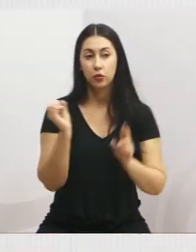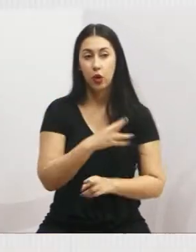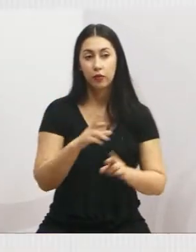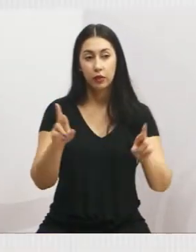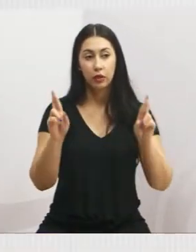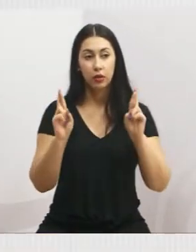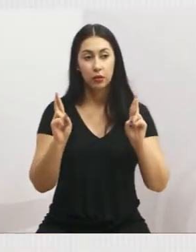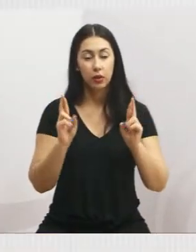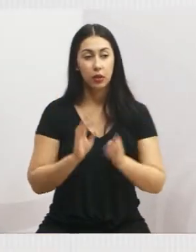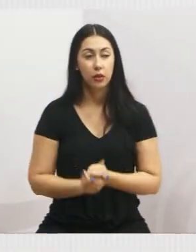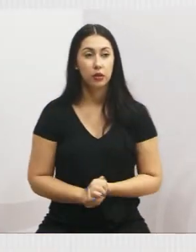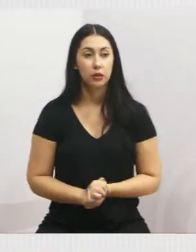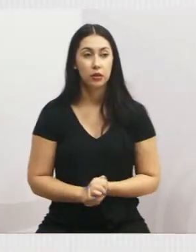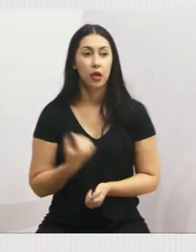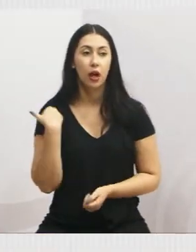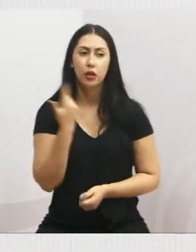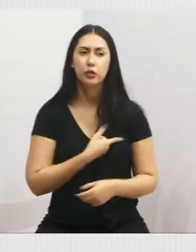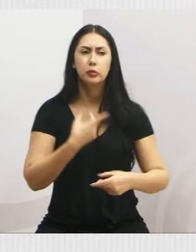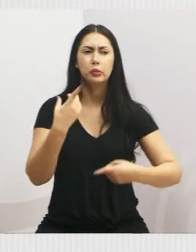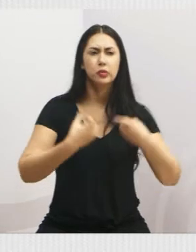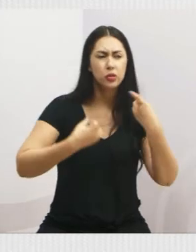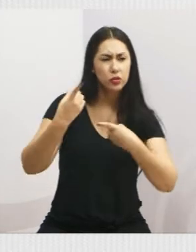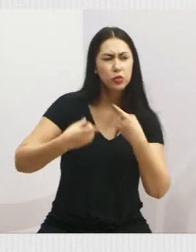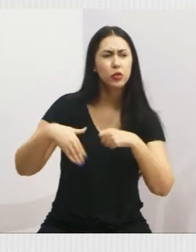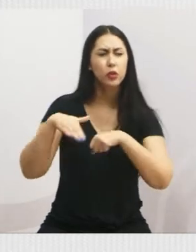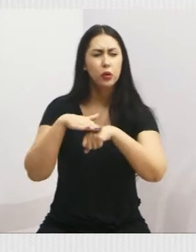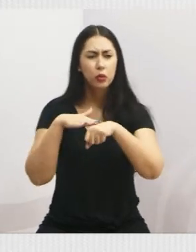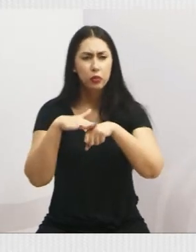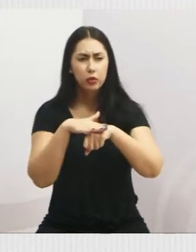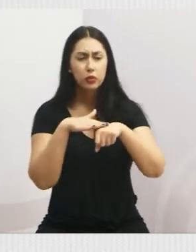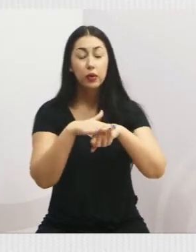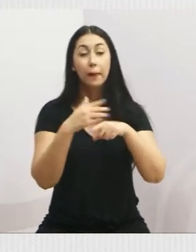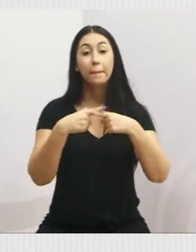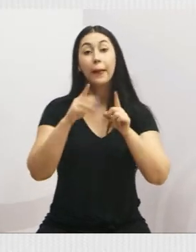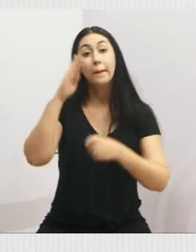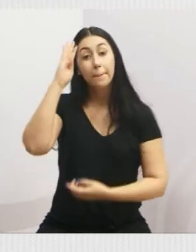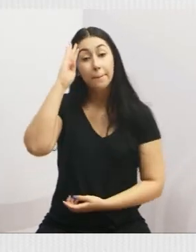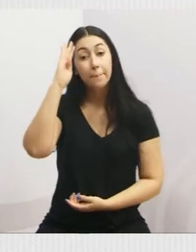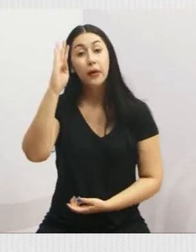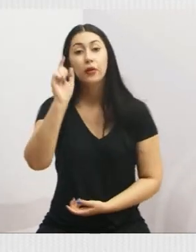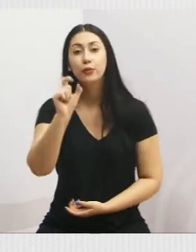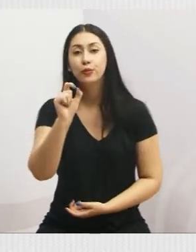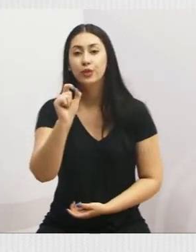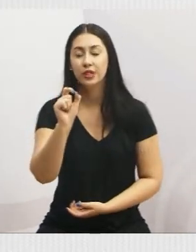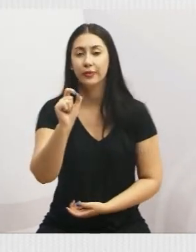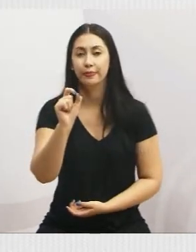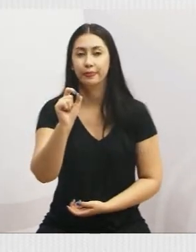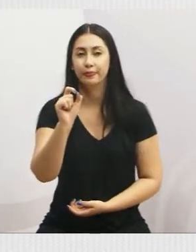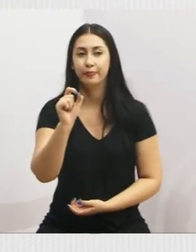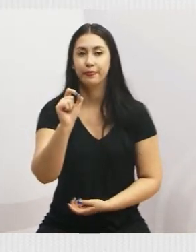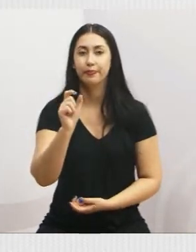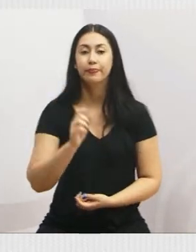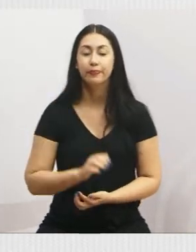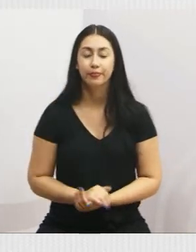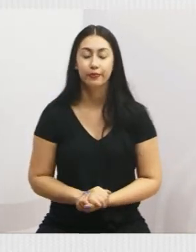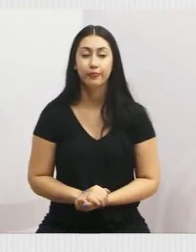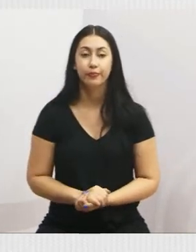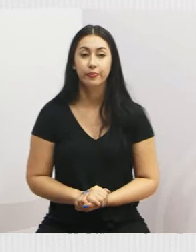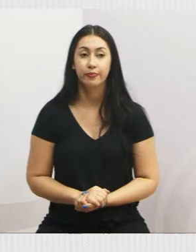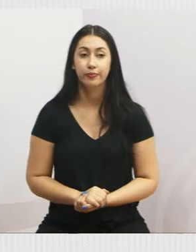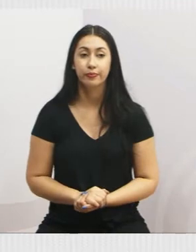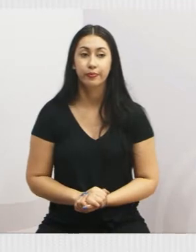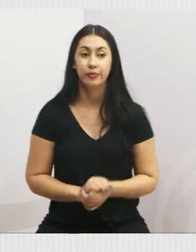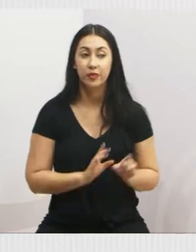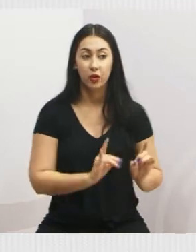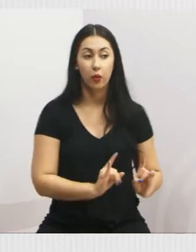Naquela ocasião, discutimos vários assuntos, atendimento, mas o principal deles está relacionado